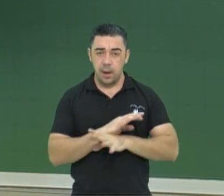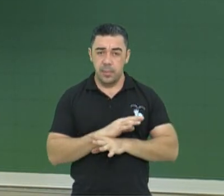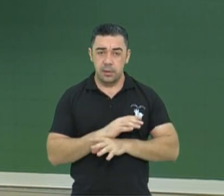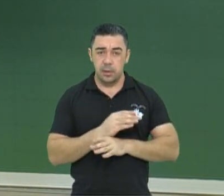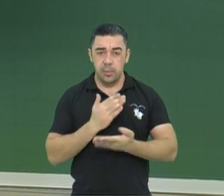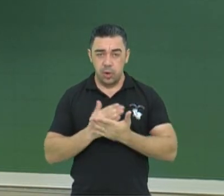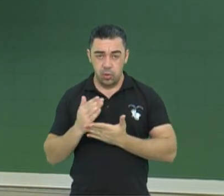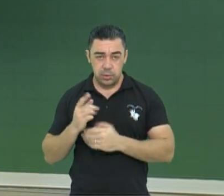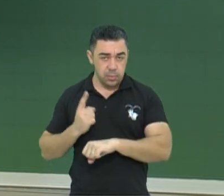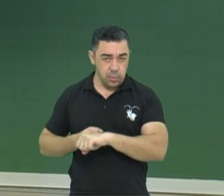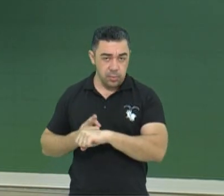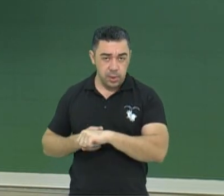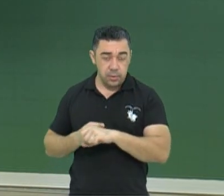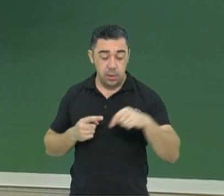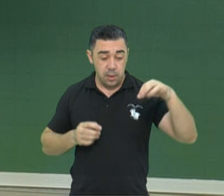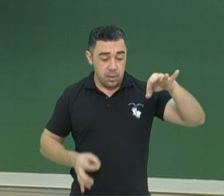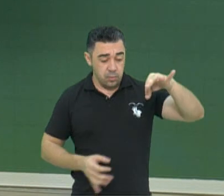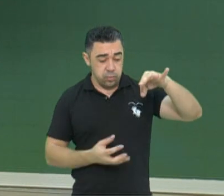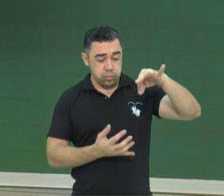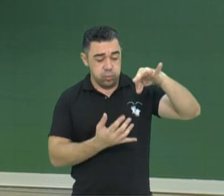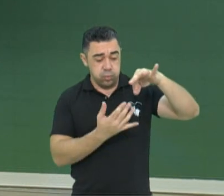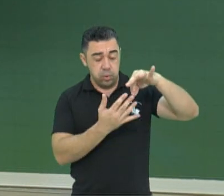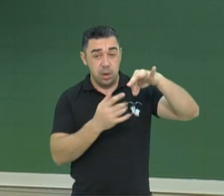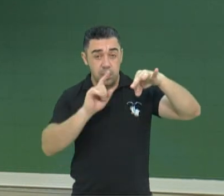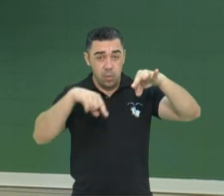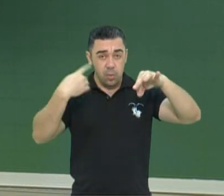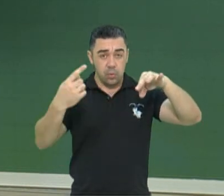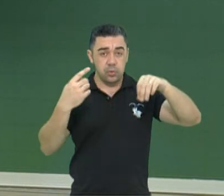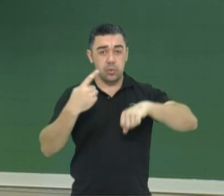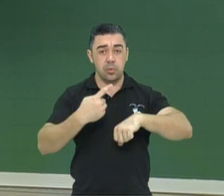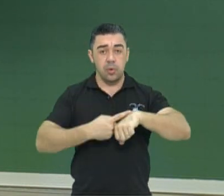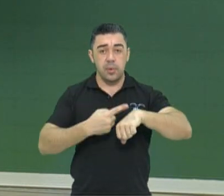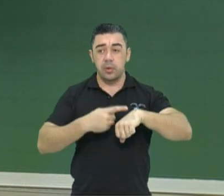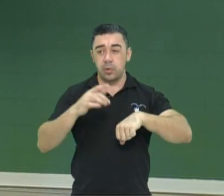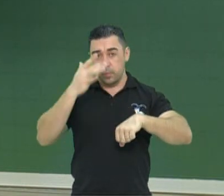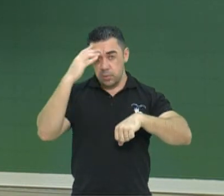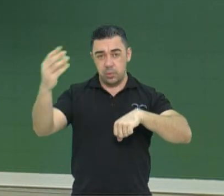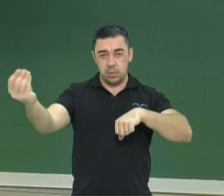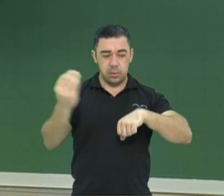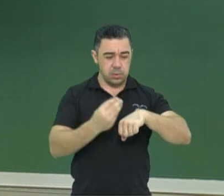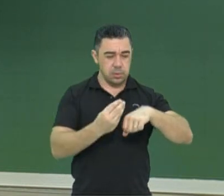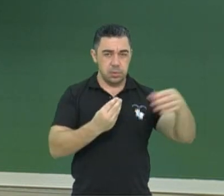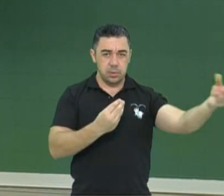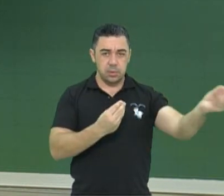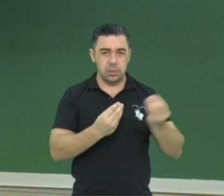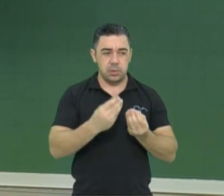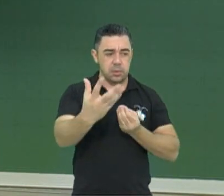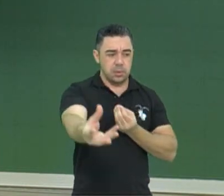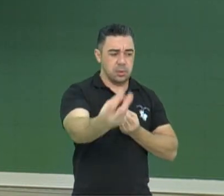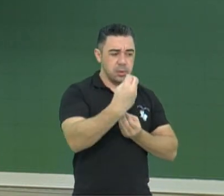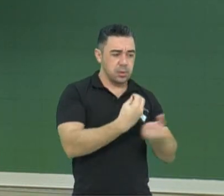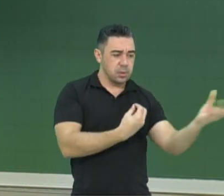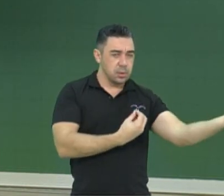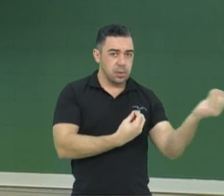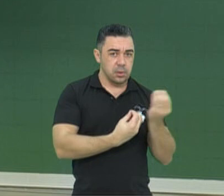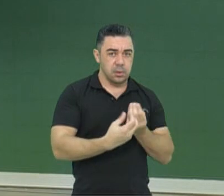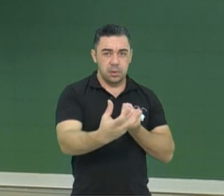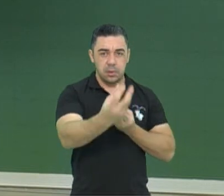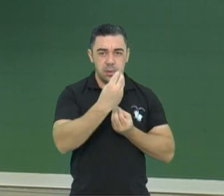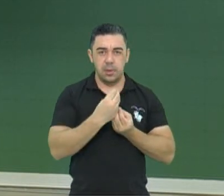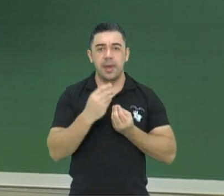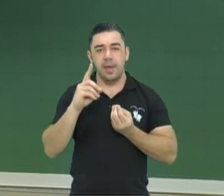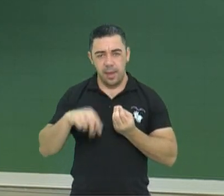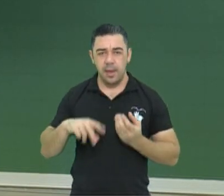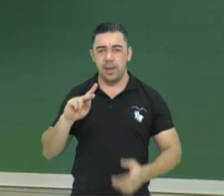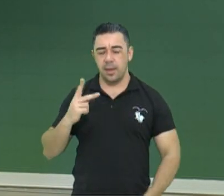colocou até o momento. Daquele momento em diante, o público ele está atuando, ele está completando a obra para ter o resultado final. Esse